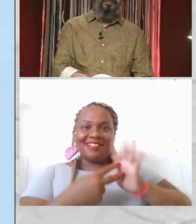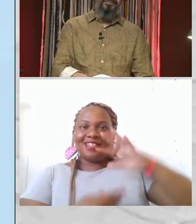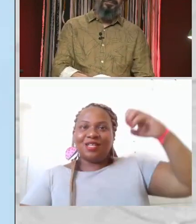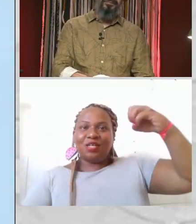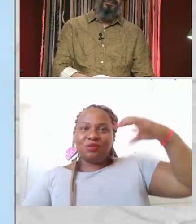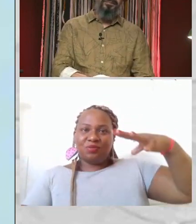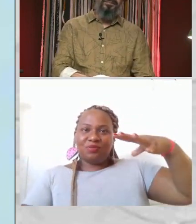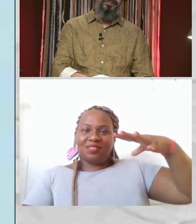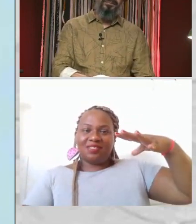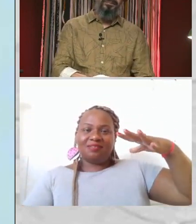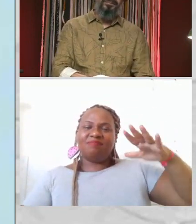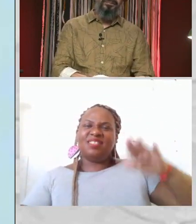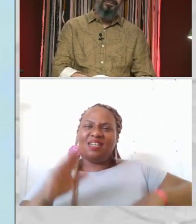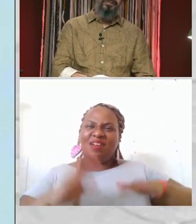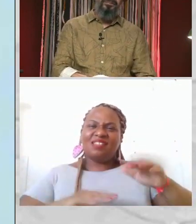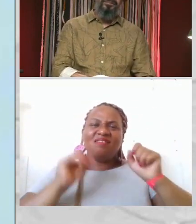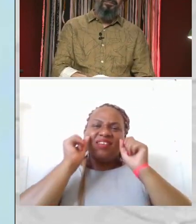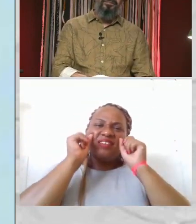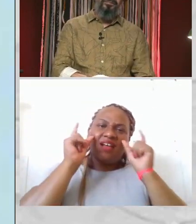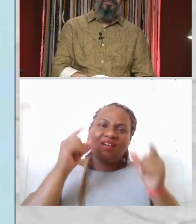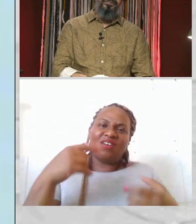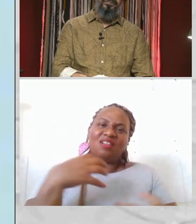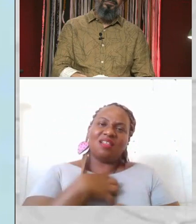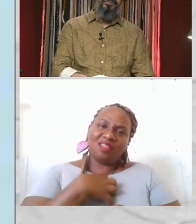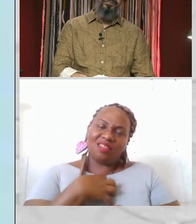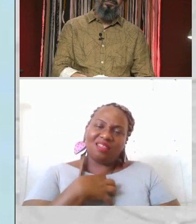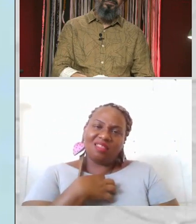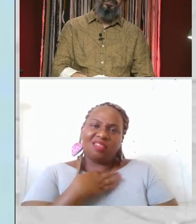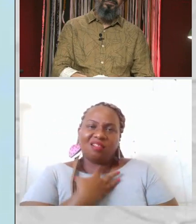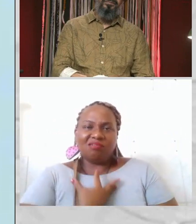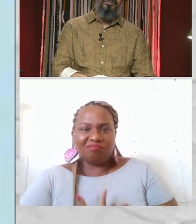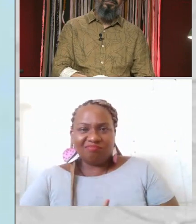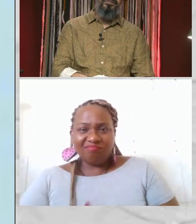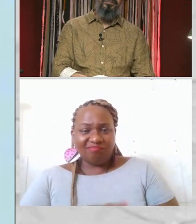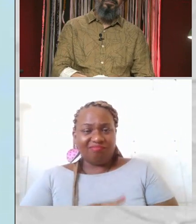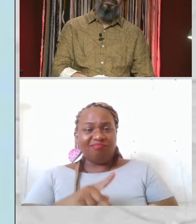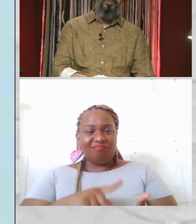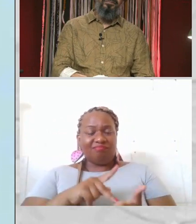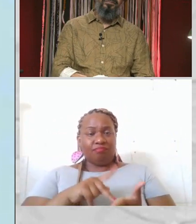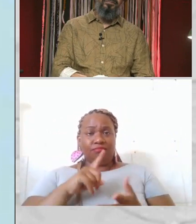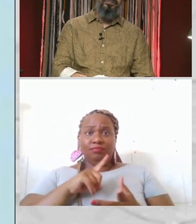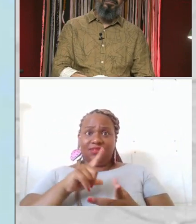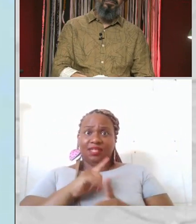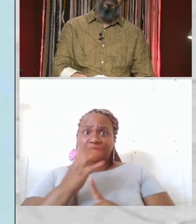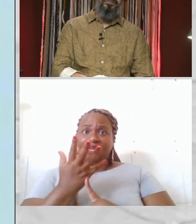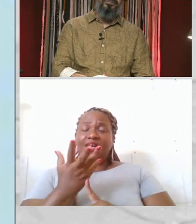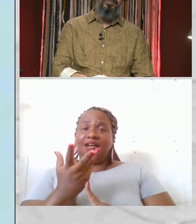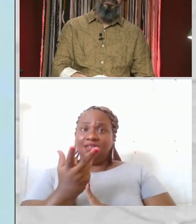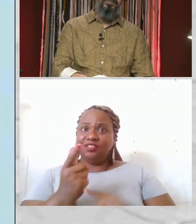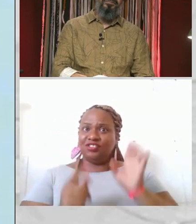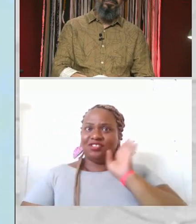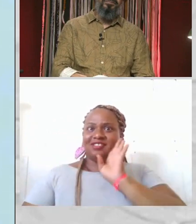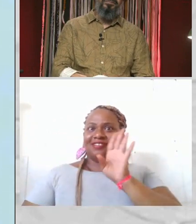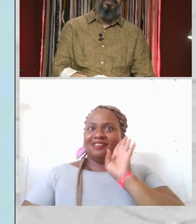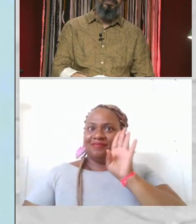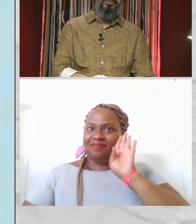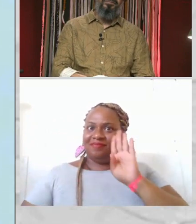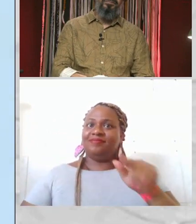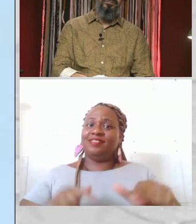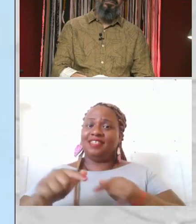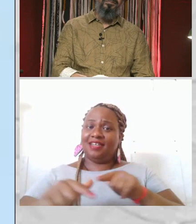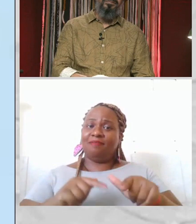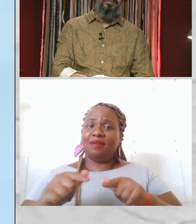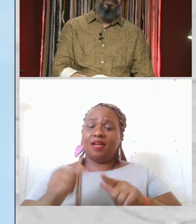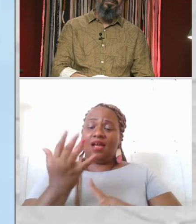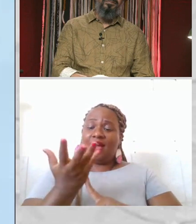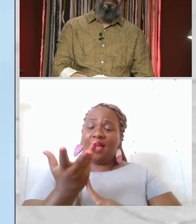gente acorda de banzo, e isso é real. E mesmo assim a gente produz arte, isso é muito legal, porque a arte também, ela vem nesse lugar da dor. A